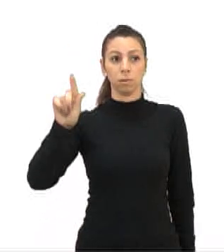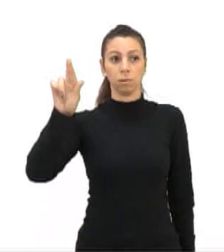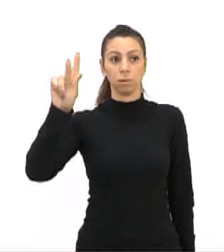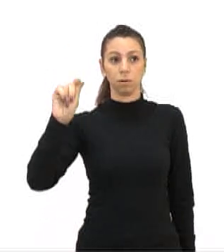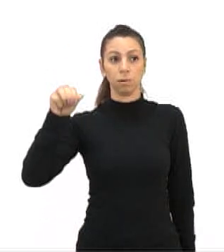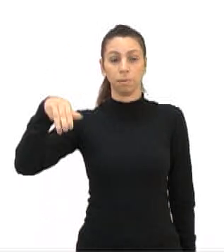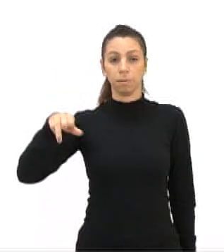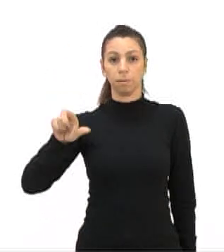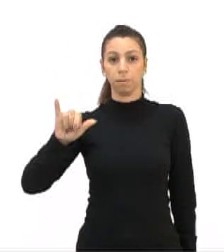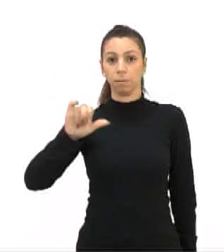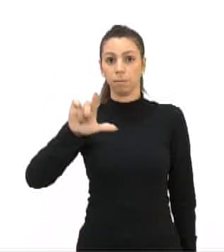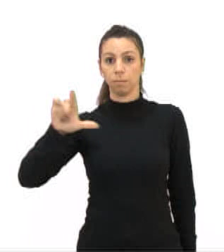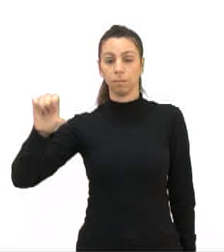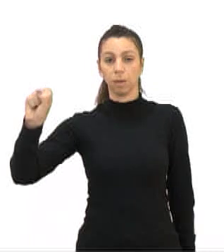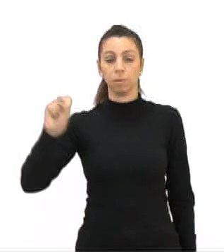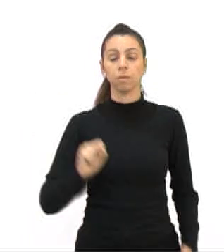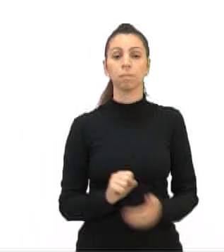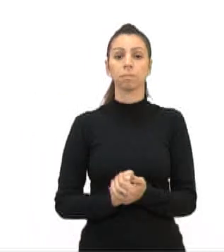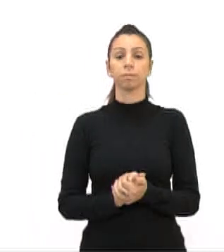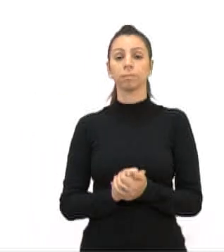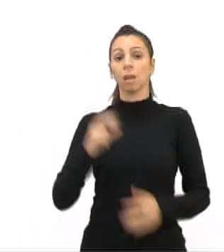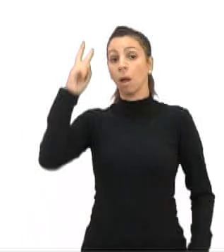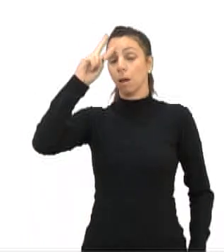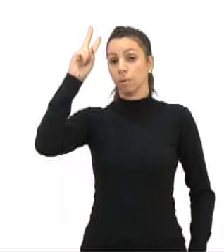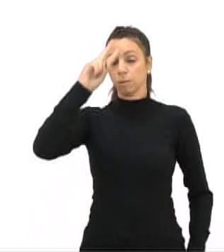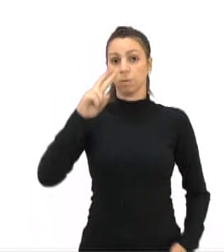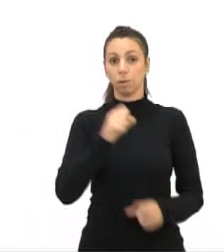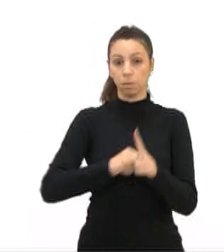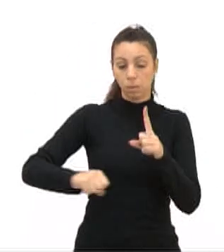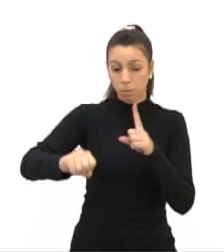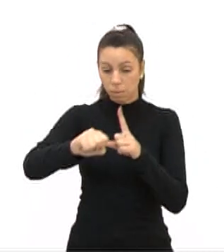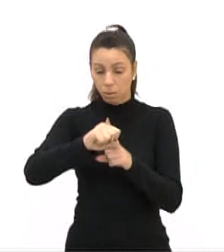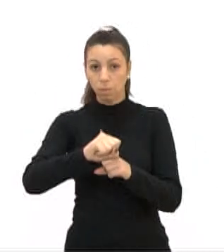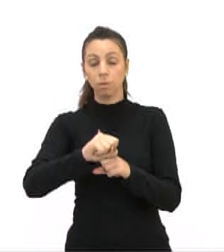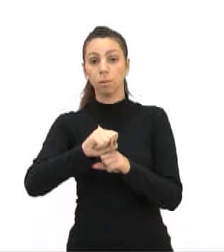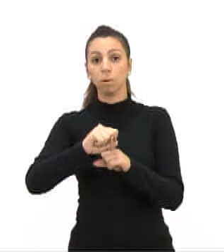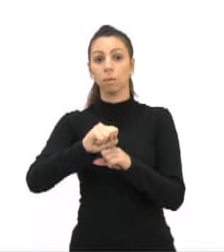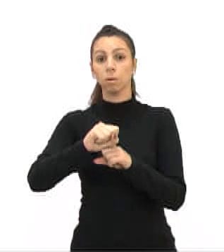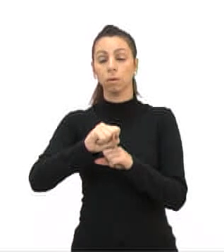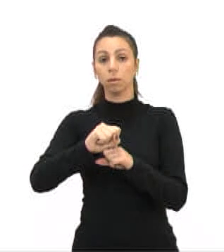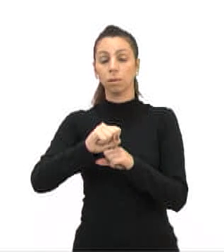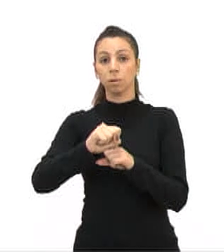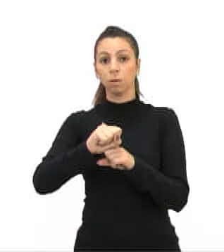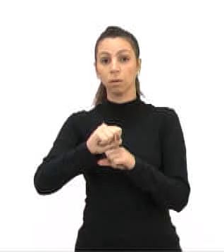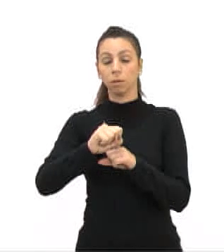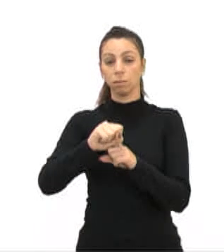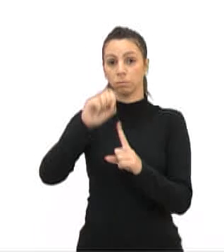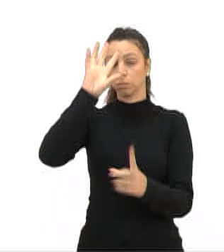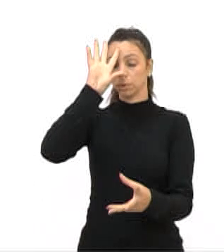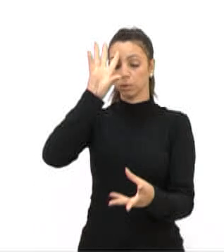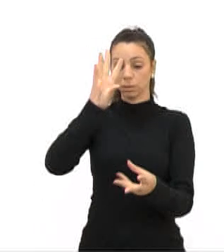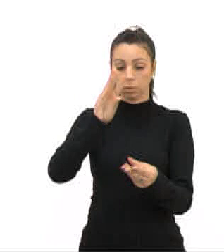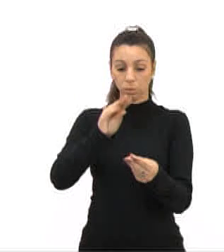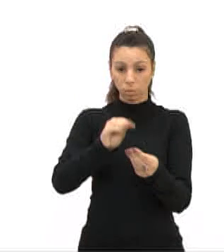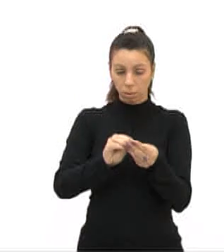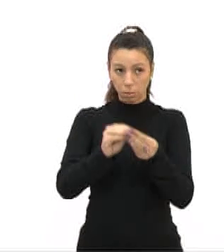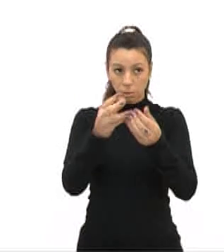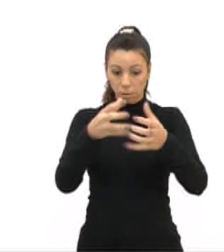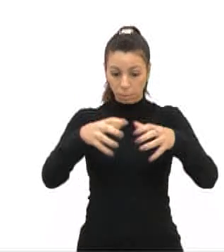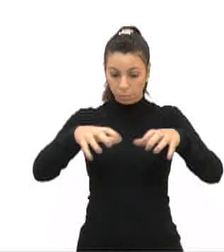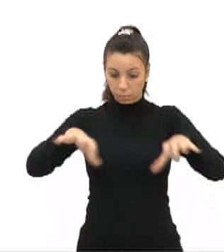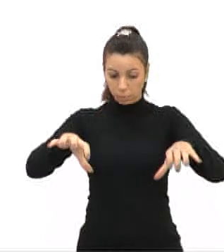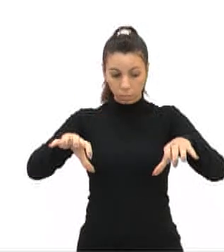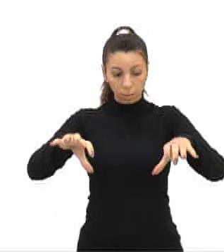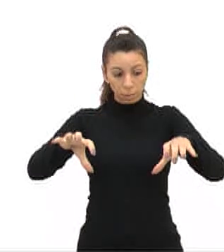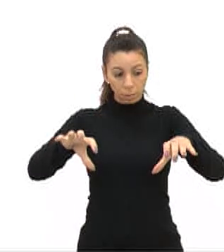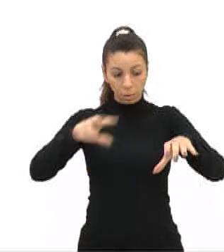indivíduo, a história da sociedade, não podem ser compreendidas separadamente. O